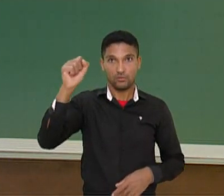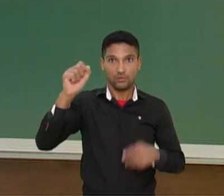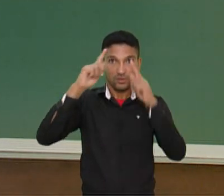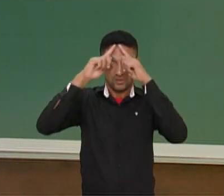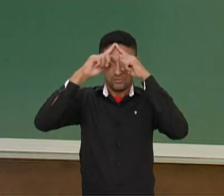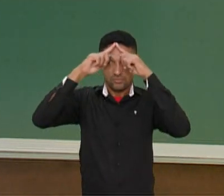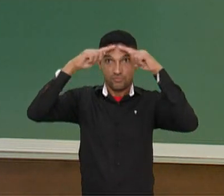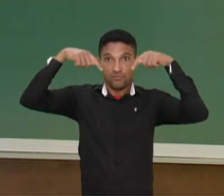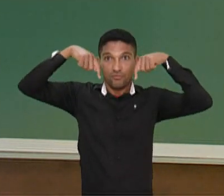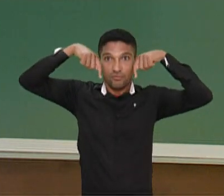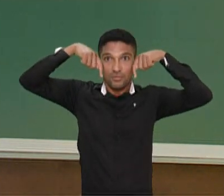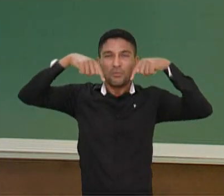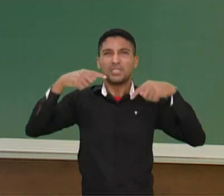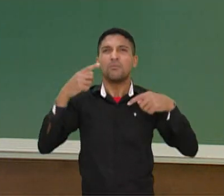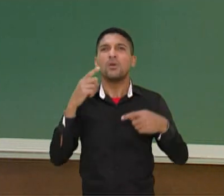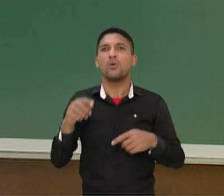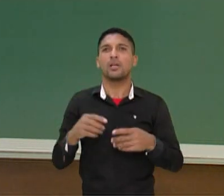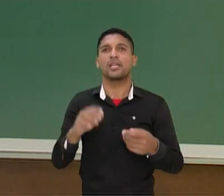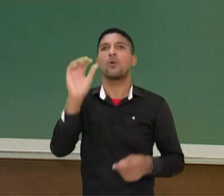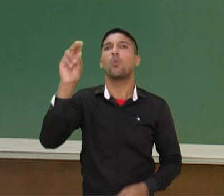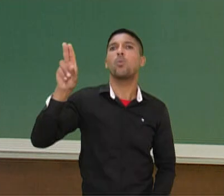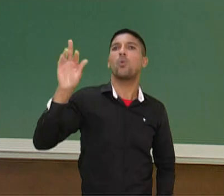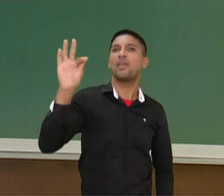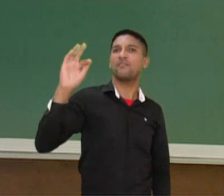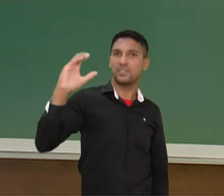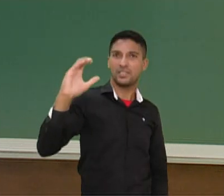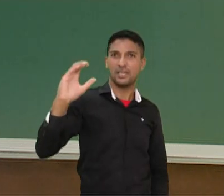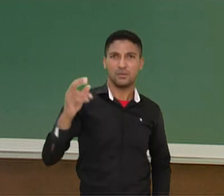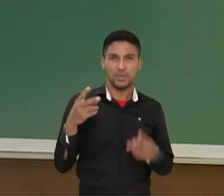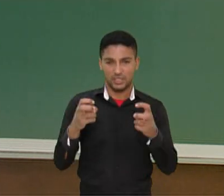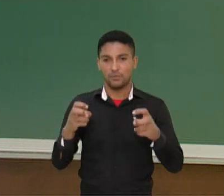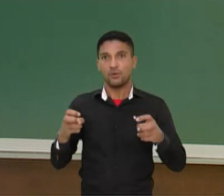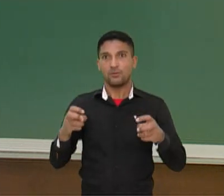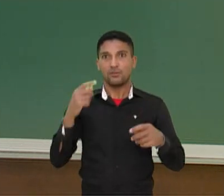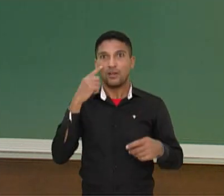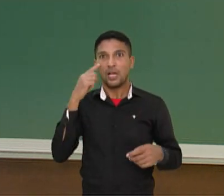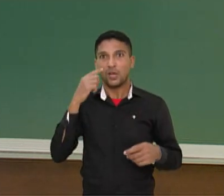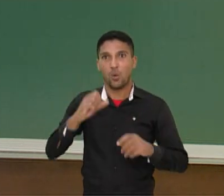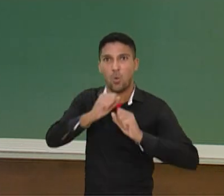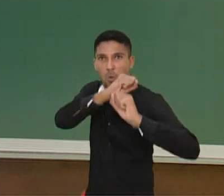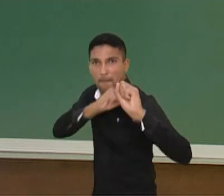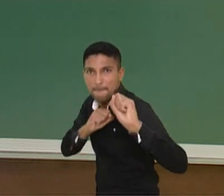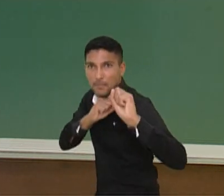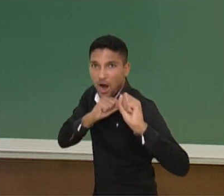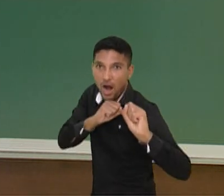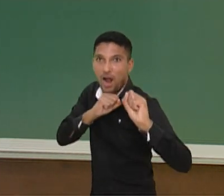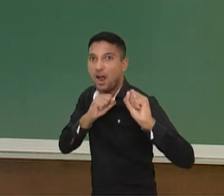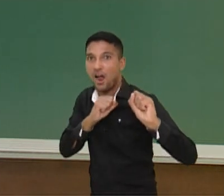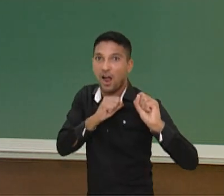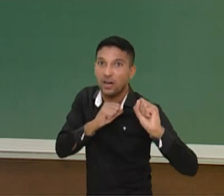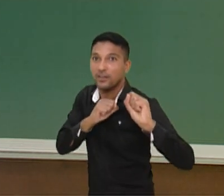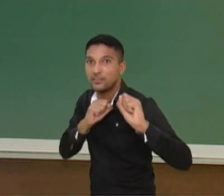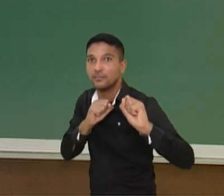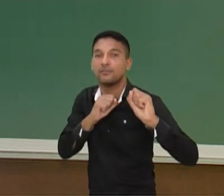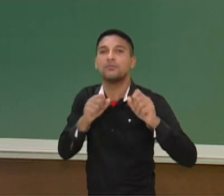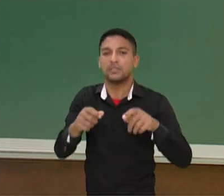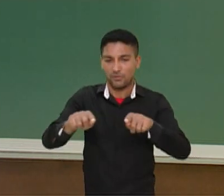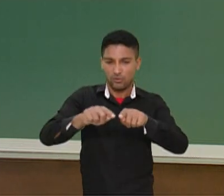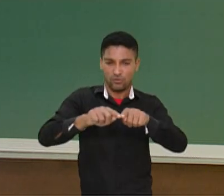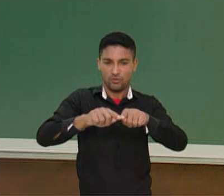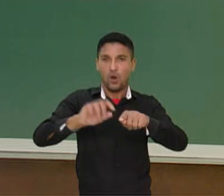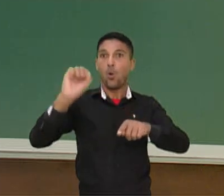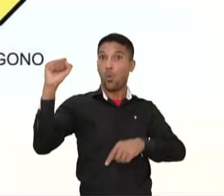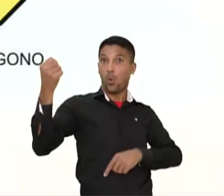um octógono. Você achava que octógono é o nome daquele negócio lá, né? Que eles lutam. Não. Se chama octógono porque tem